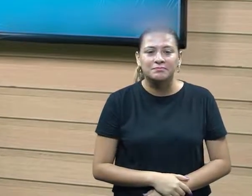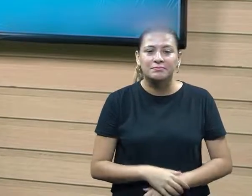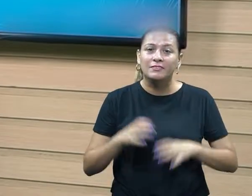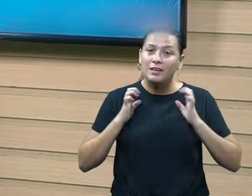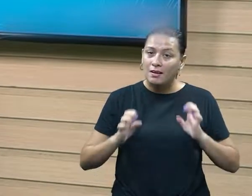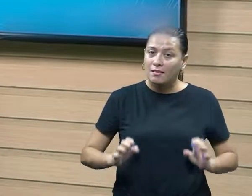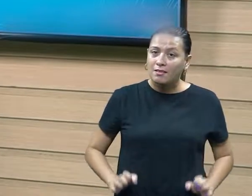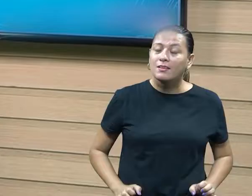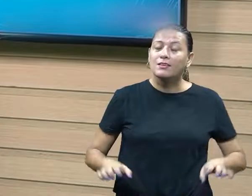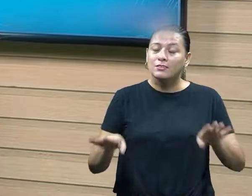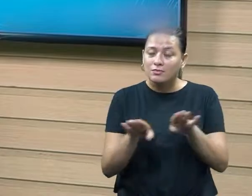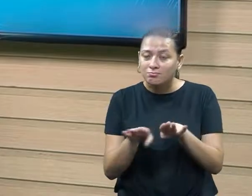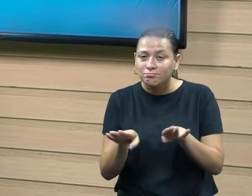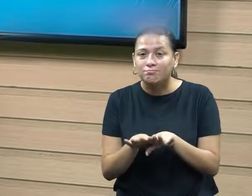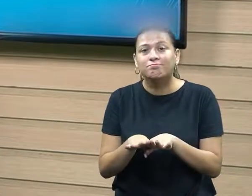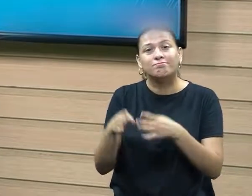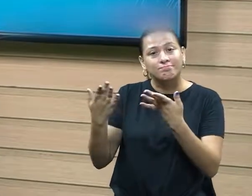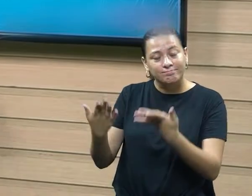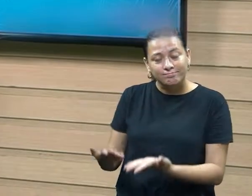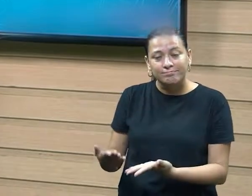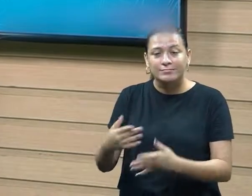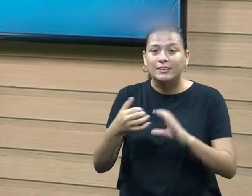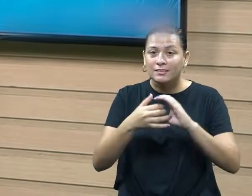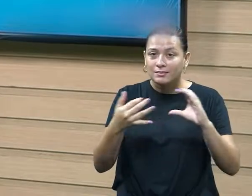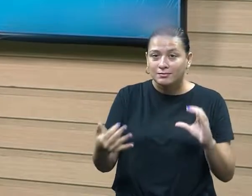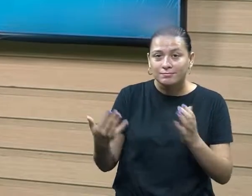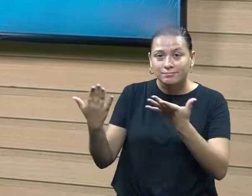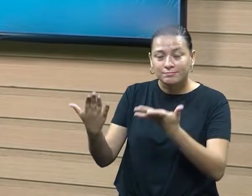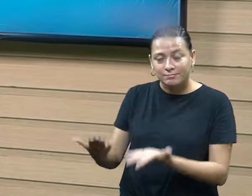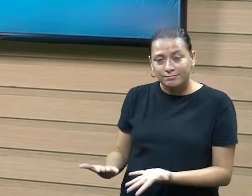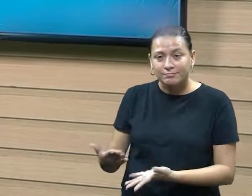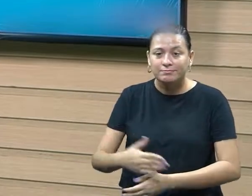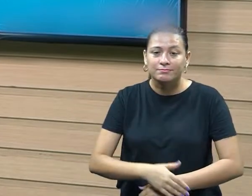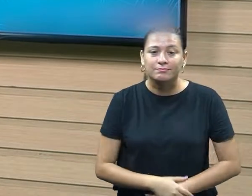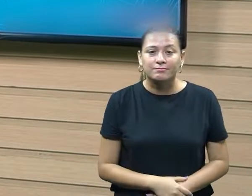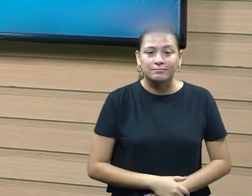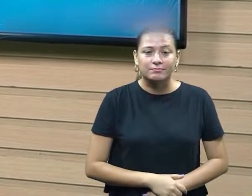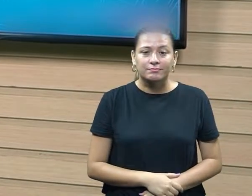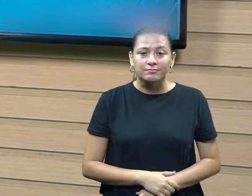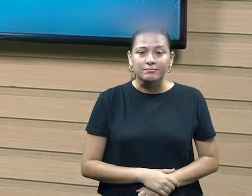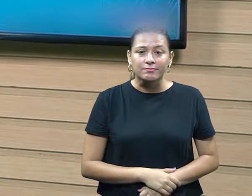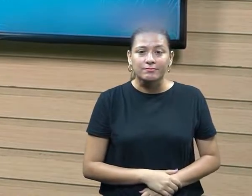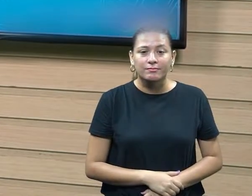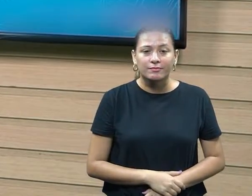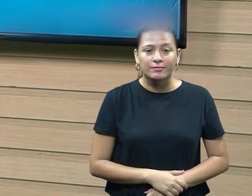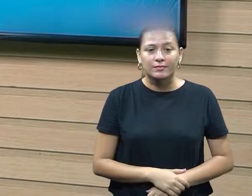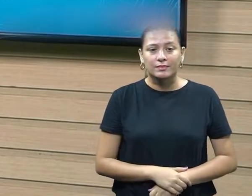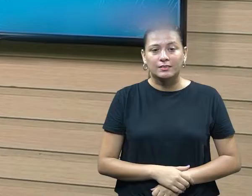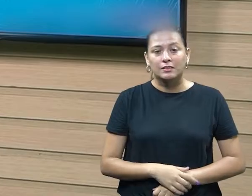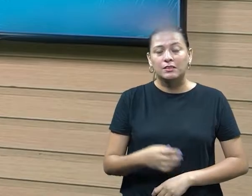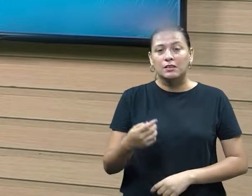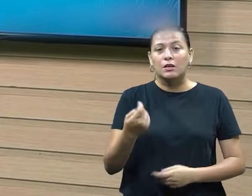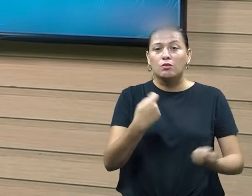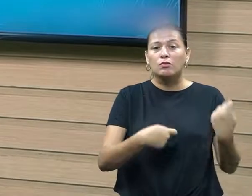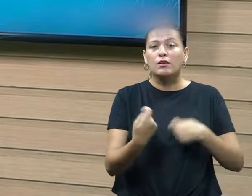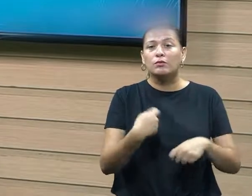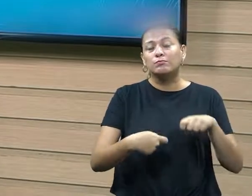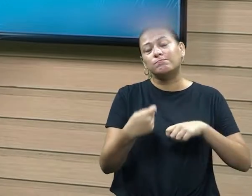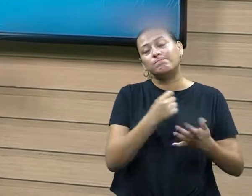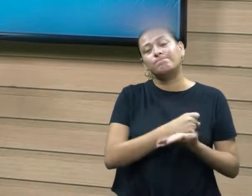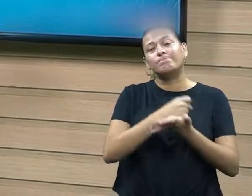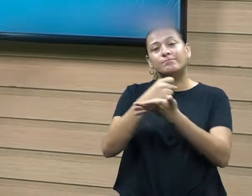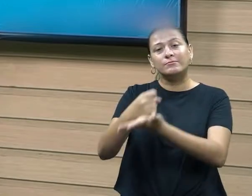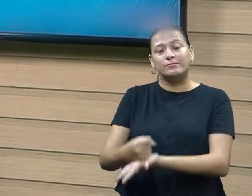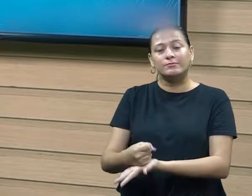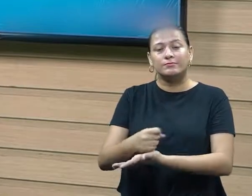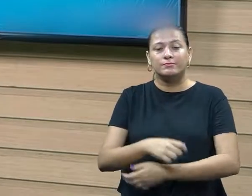da ética também é muito interessante, né, e se faz presente aqui, né. E aí que o Junqueira vem chamar do negociador